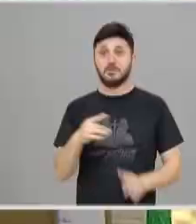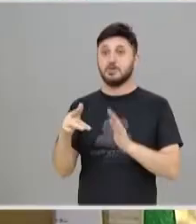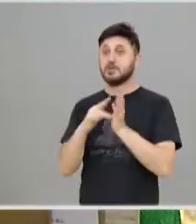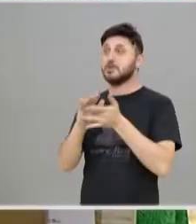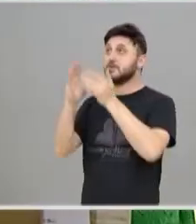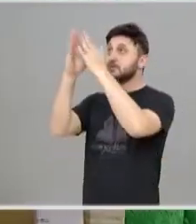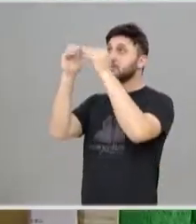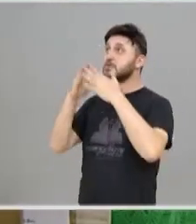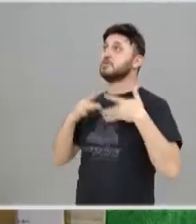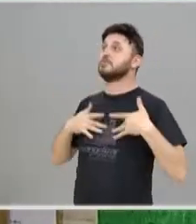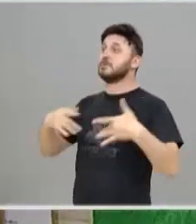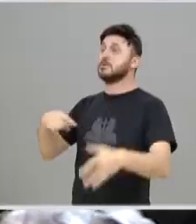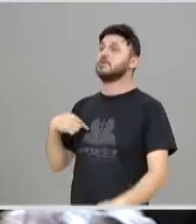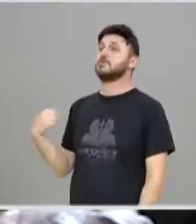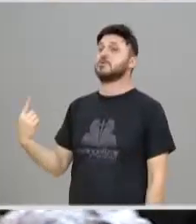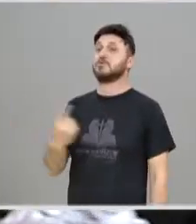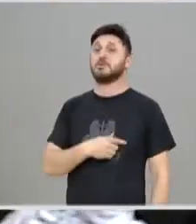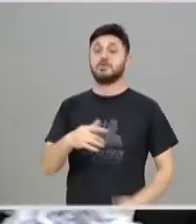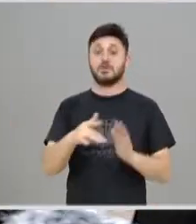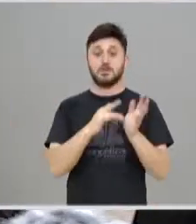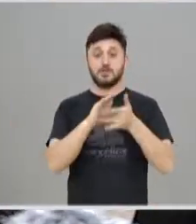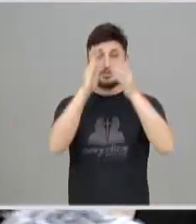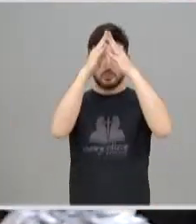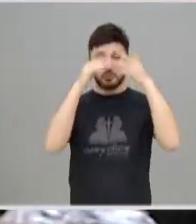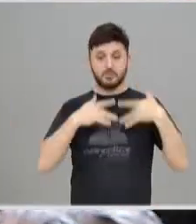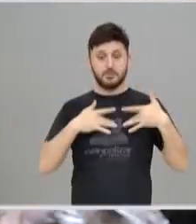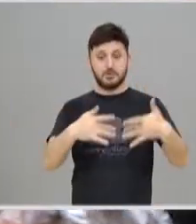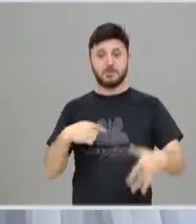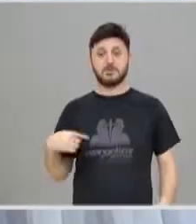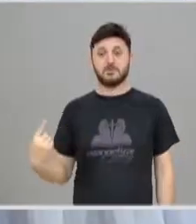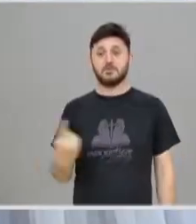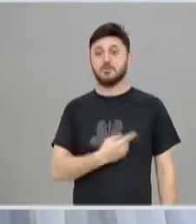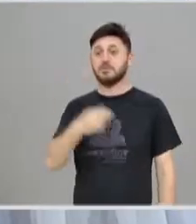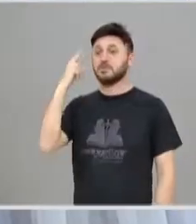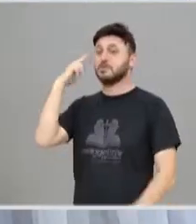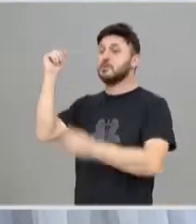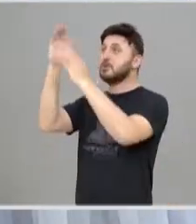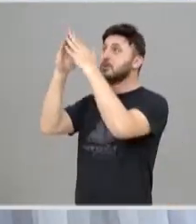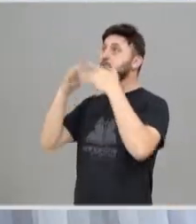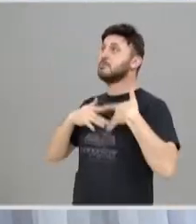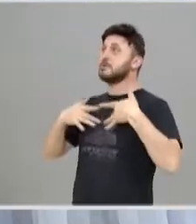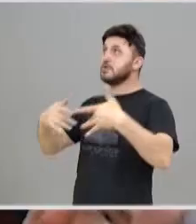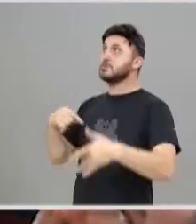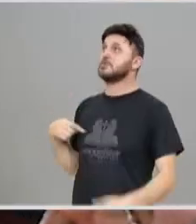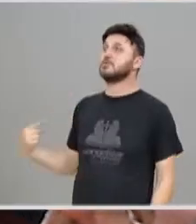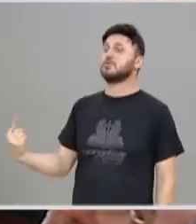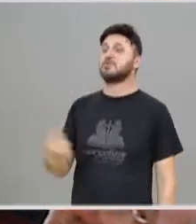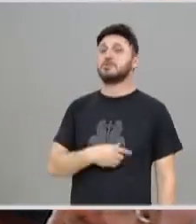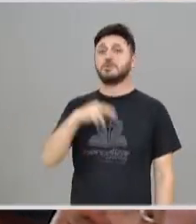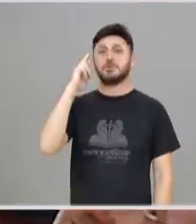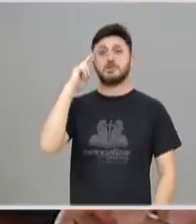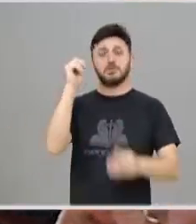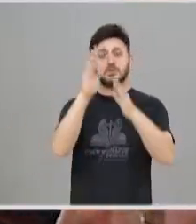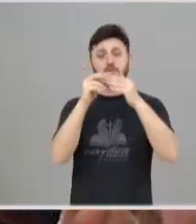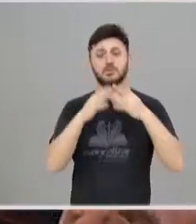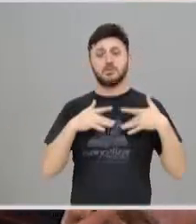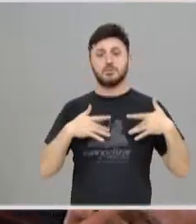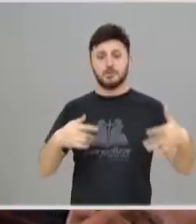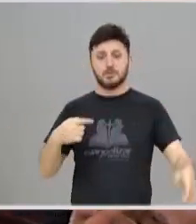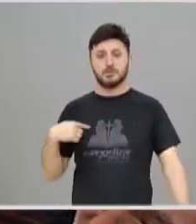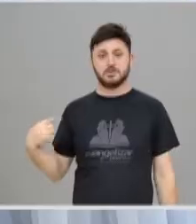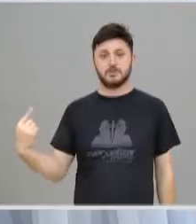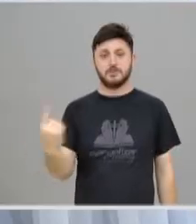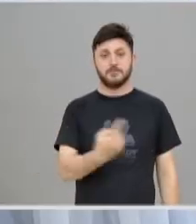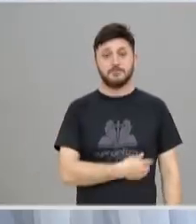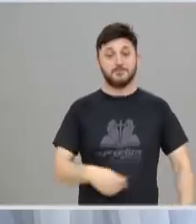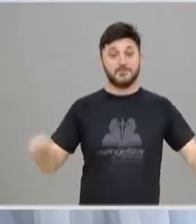Cristo, tende piedade de nós. Cristo, tende piedade de nós. Senhor, tende piedade de nós. Senhor, tende piedade de